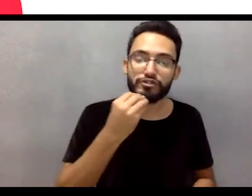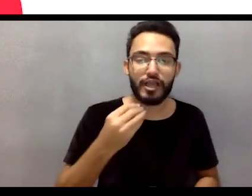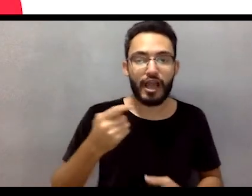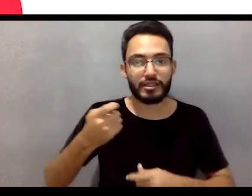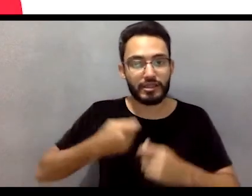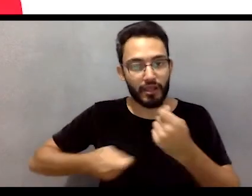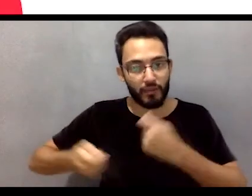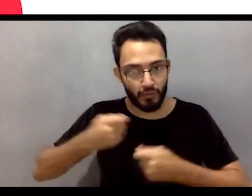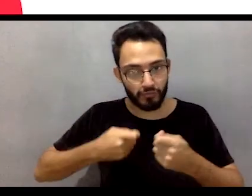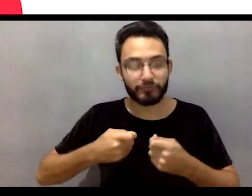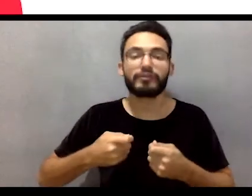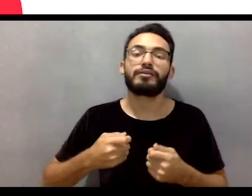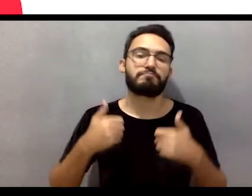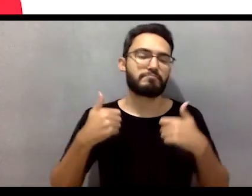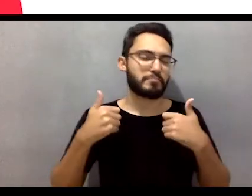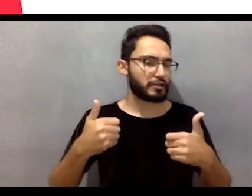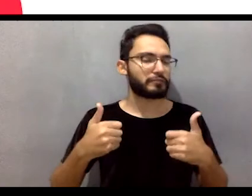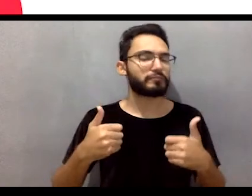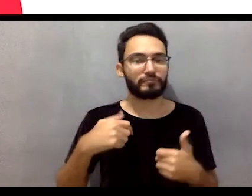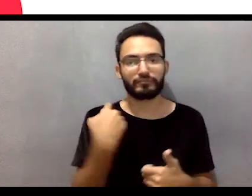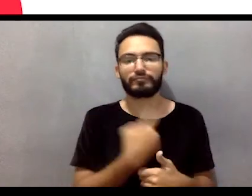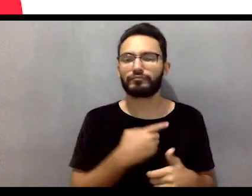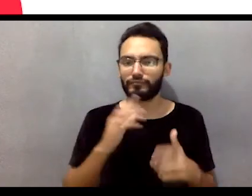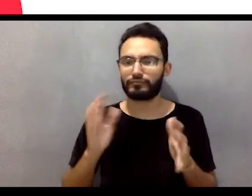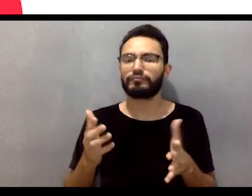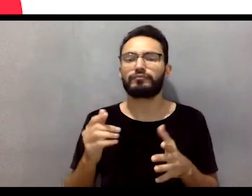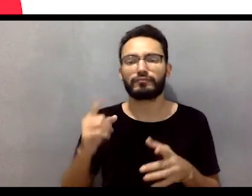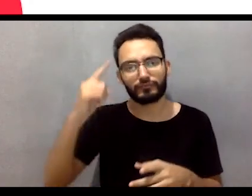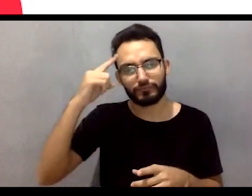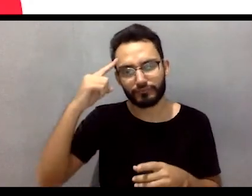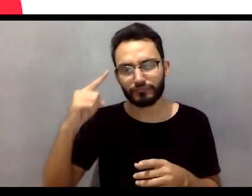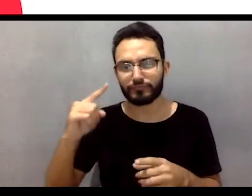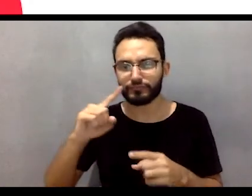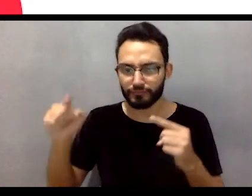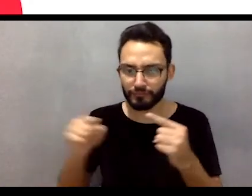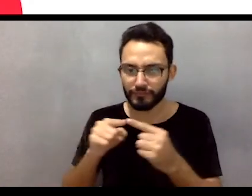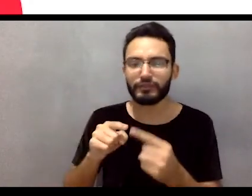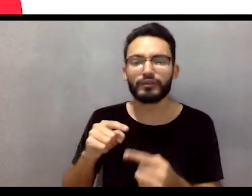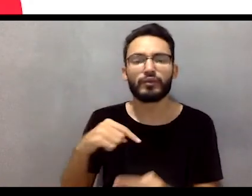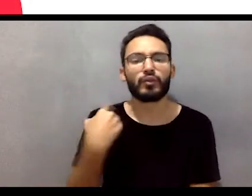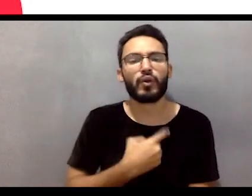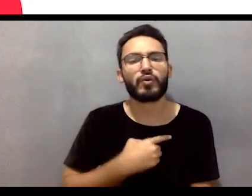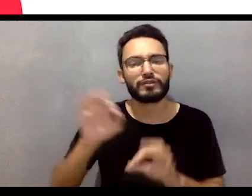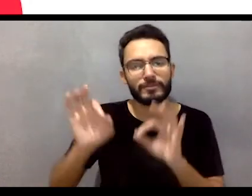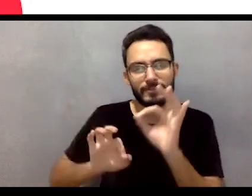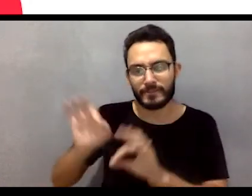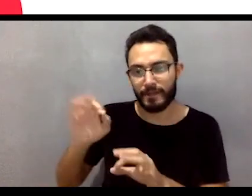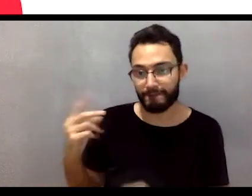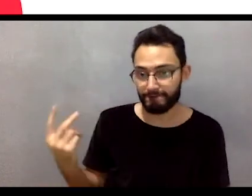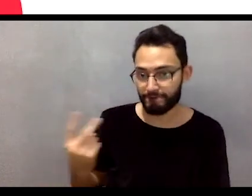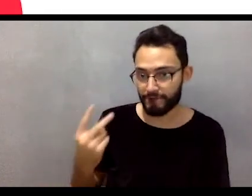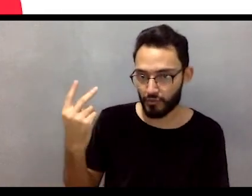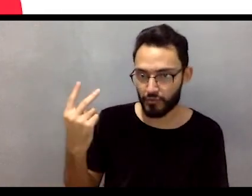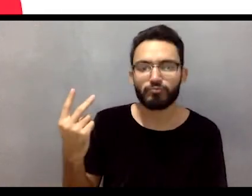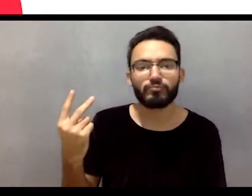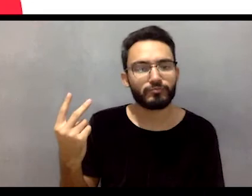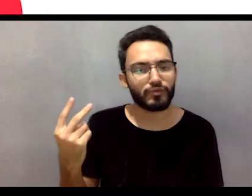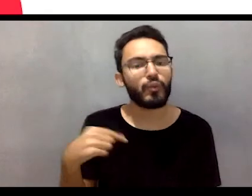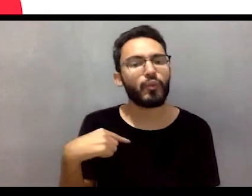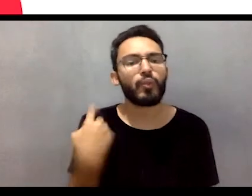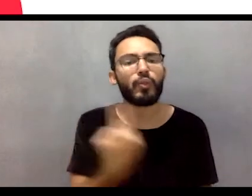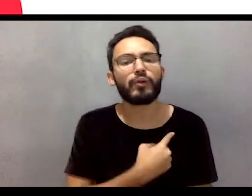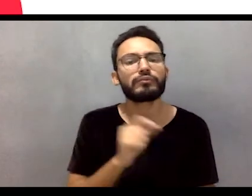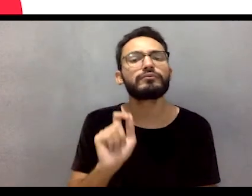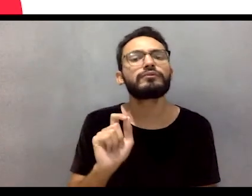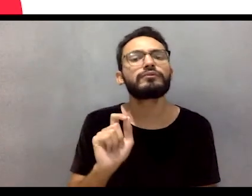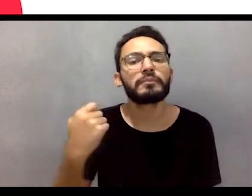de negócio. Então, beleza, a gente definiu o nosso cabeçalho da nossa engenharia de valor. Que a gente então